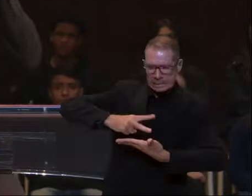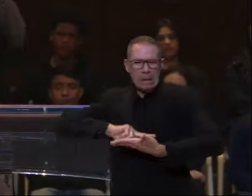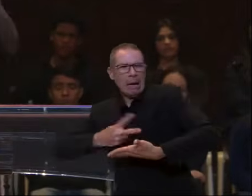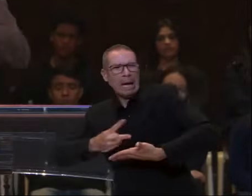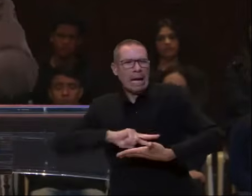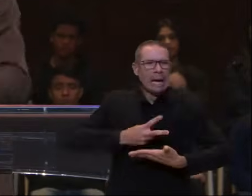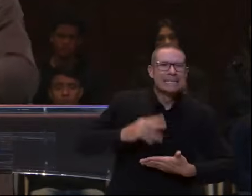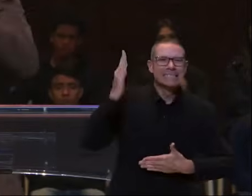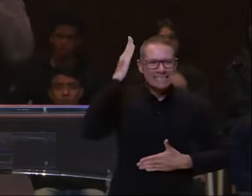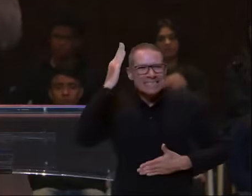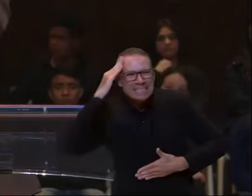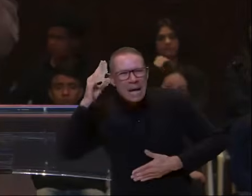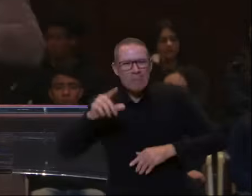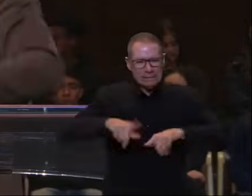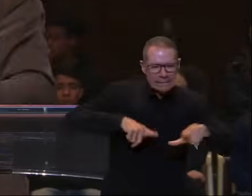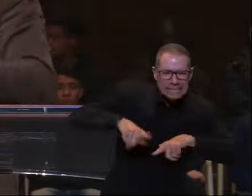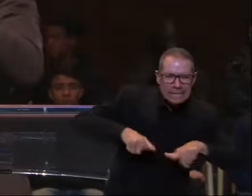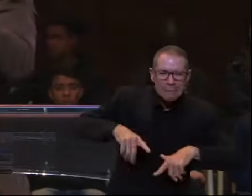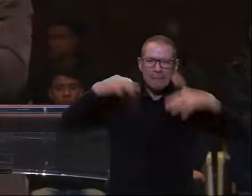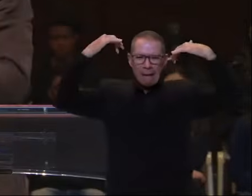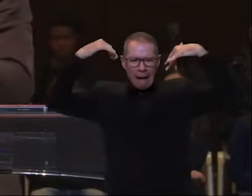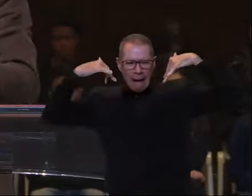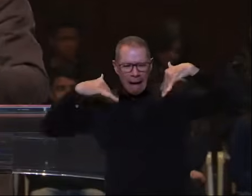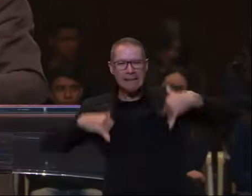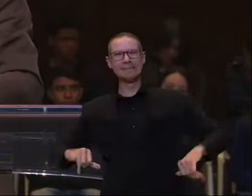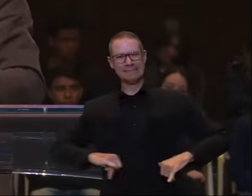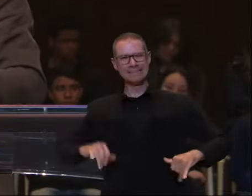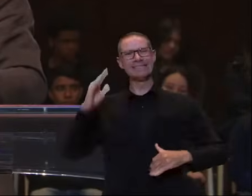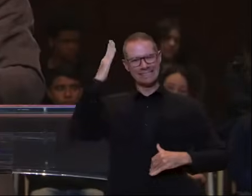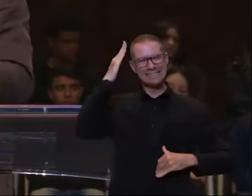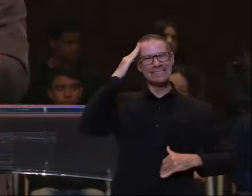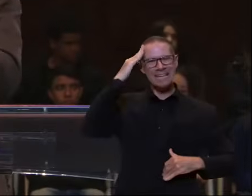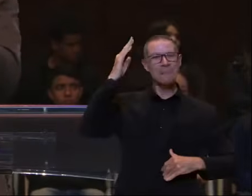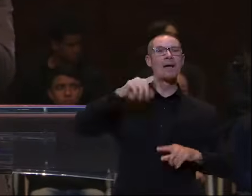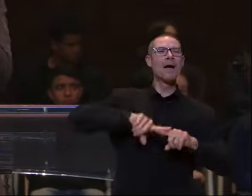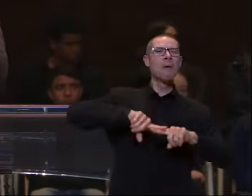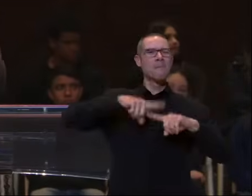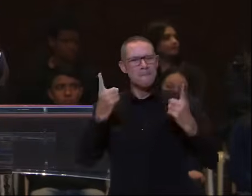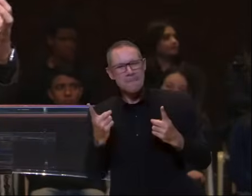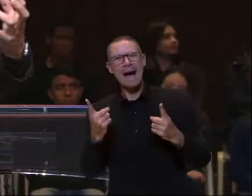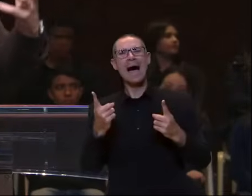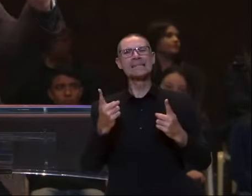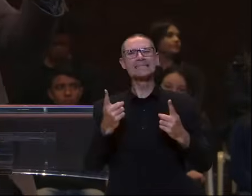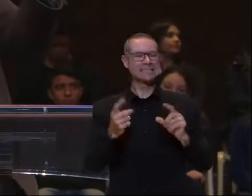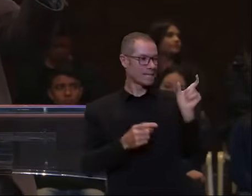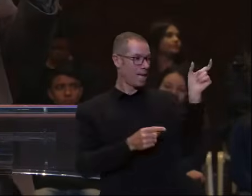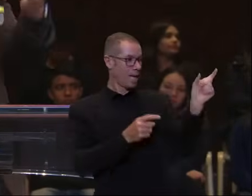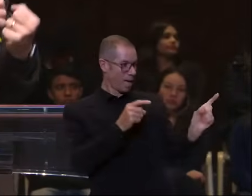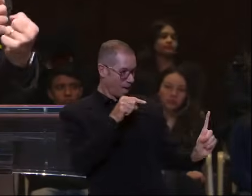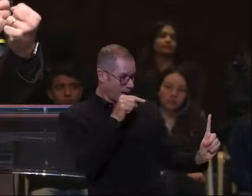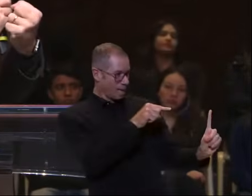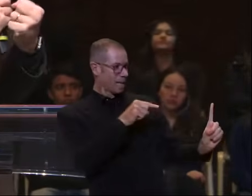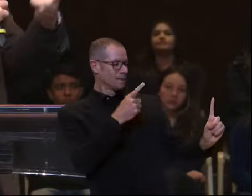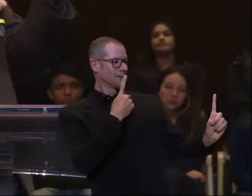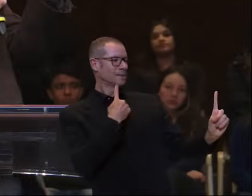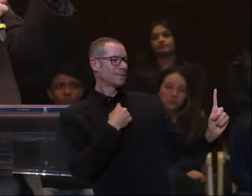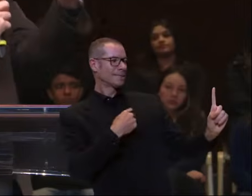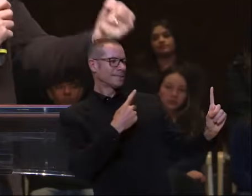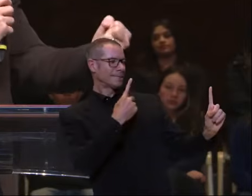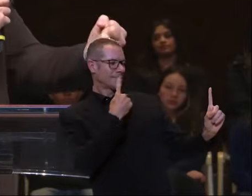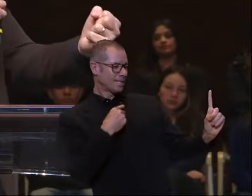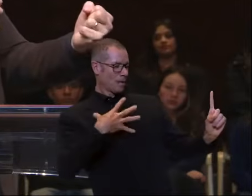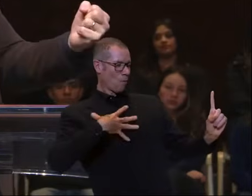ela sabe que vai dar trabalho, ela sabe, mas mesmo assim ela deseja